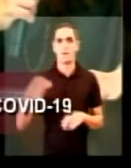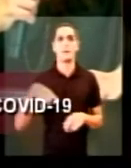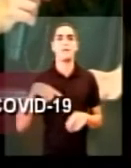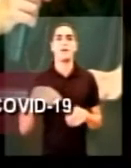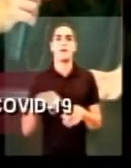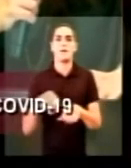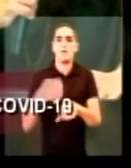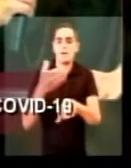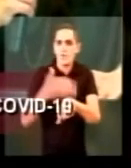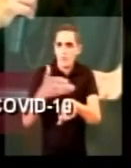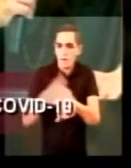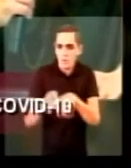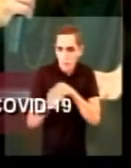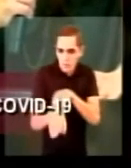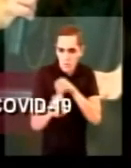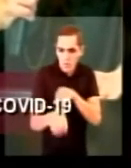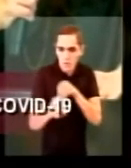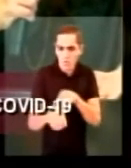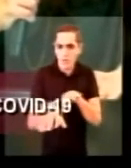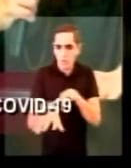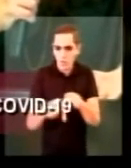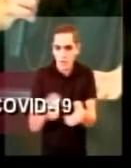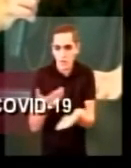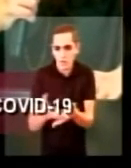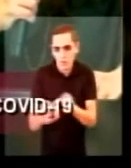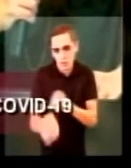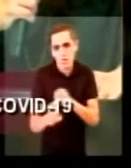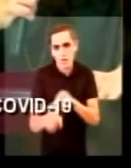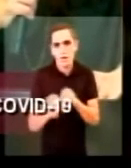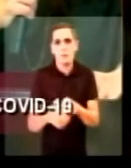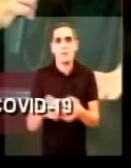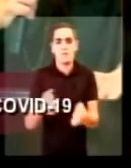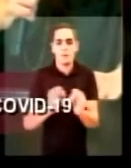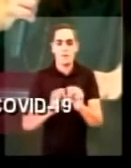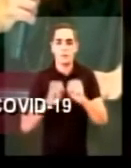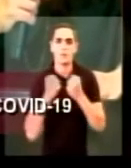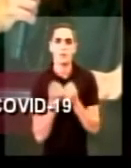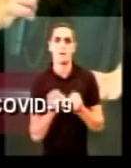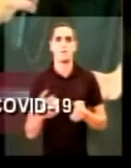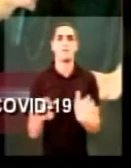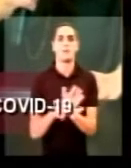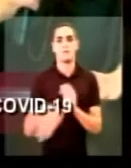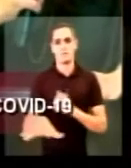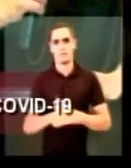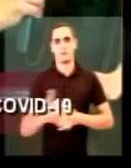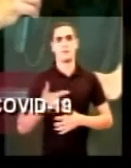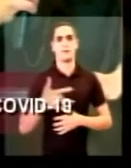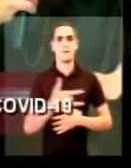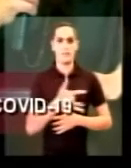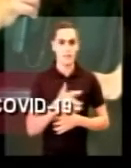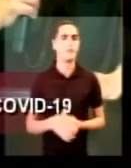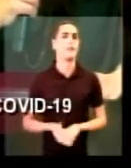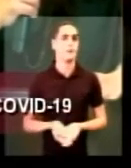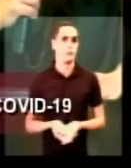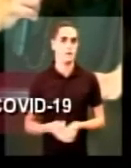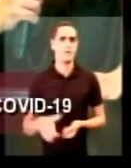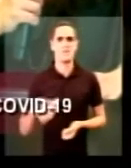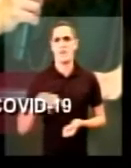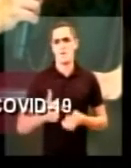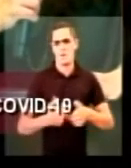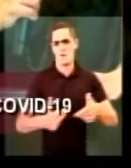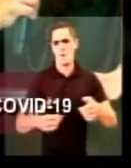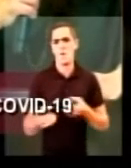de saúde. Em relação a essa questão do sistema de informação, tem circulado muito aí na internet que é necessário baixar